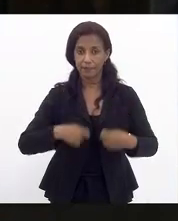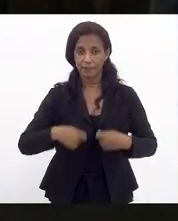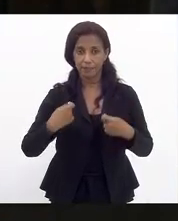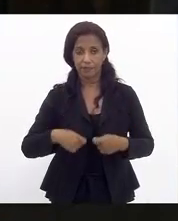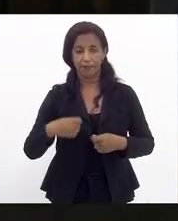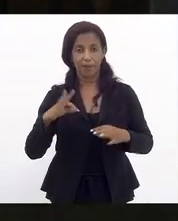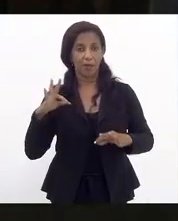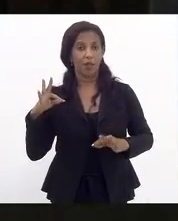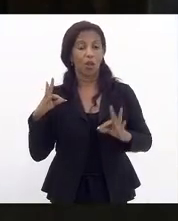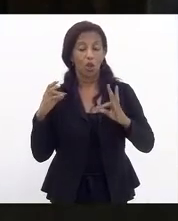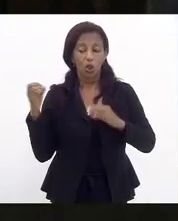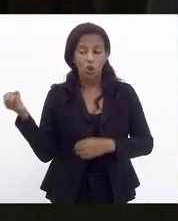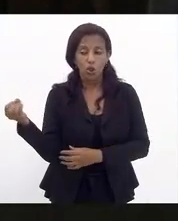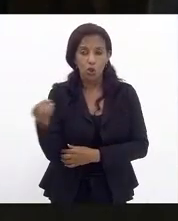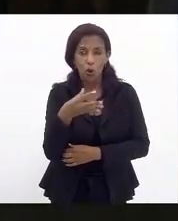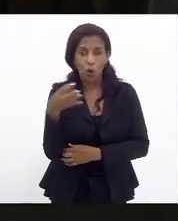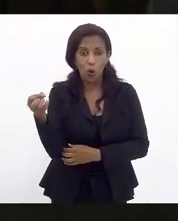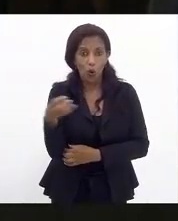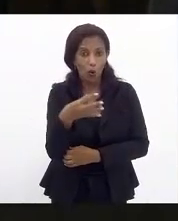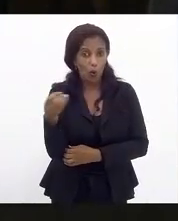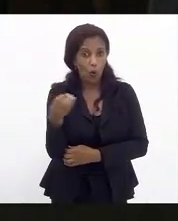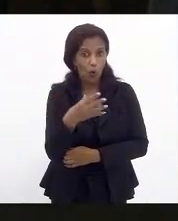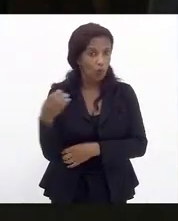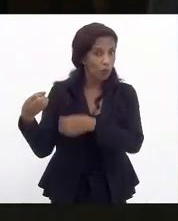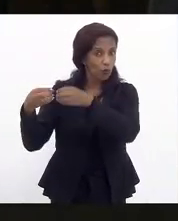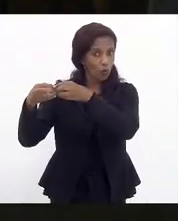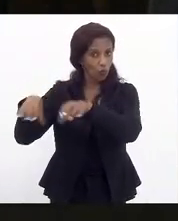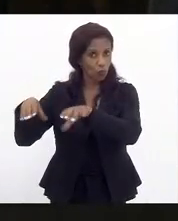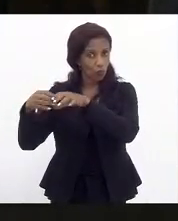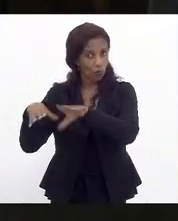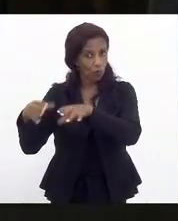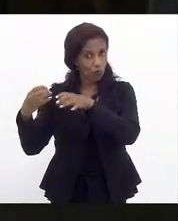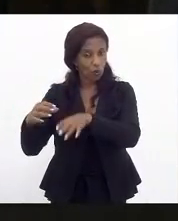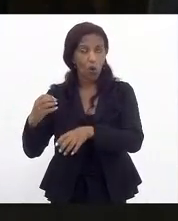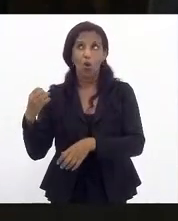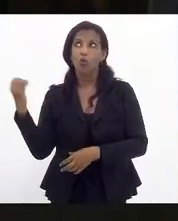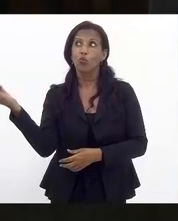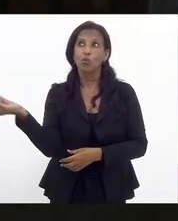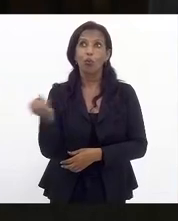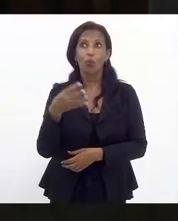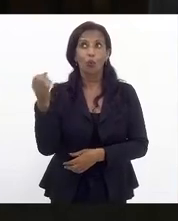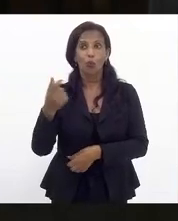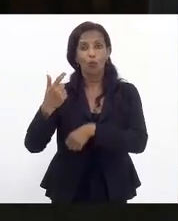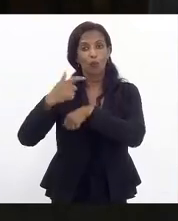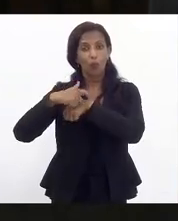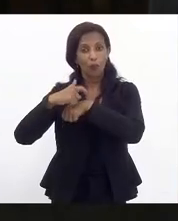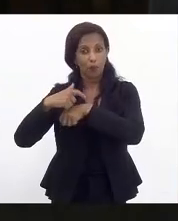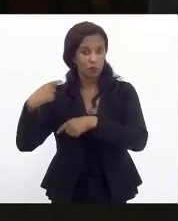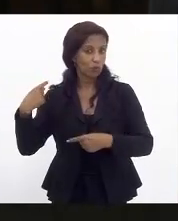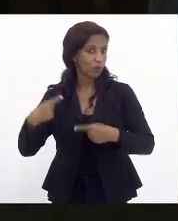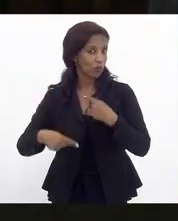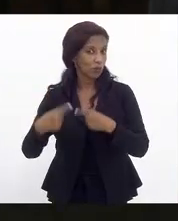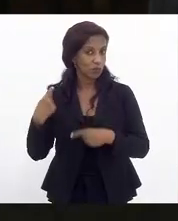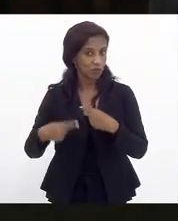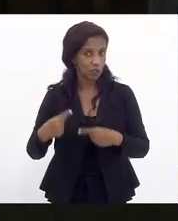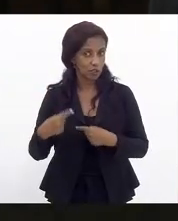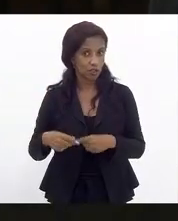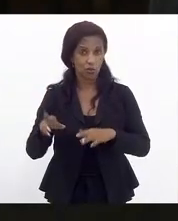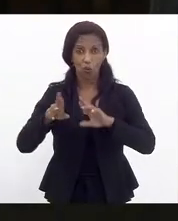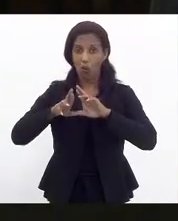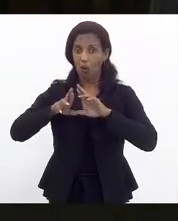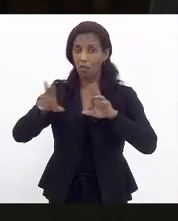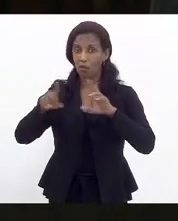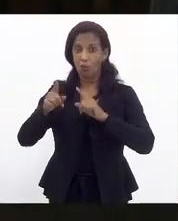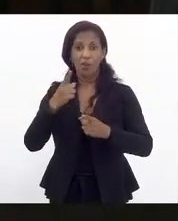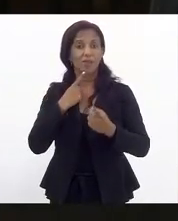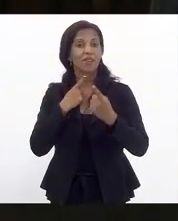para que os novos concursados e num novo momento político que não